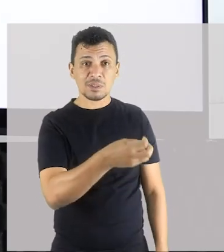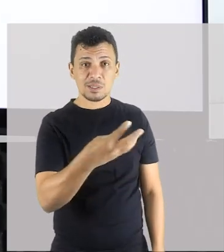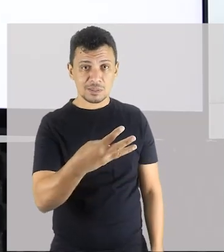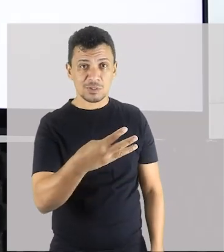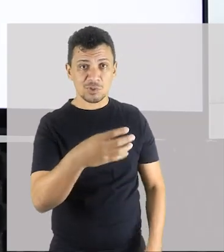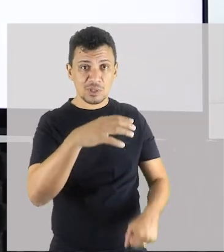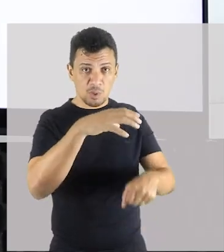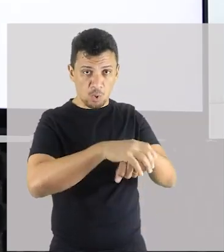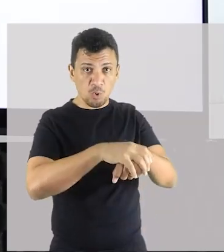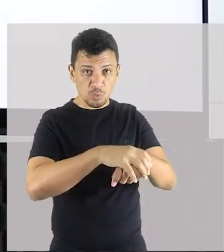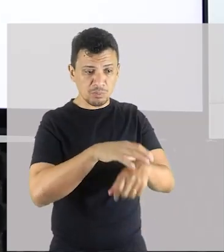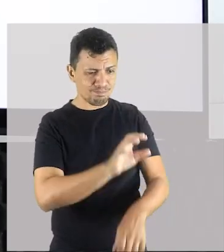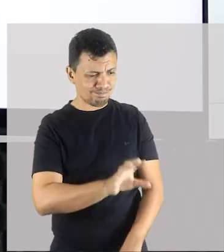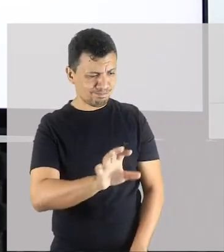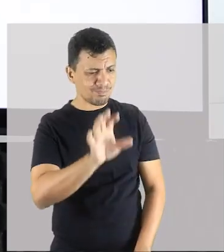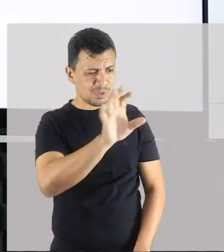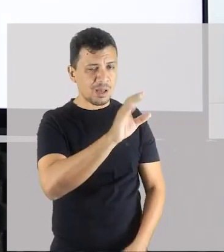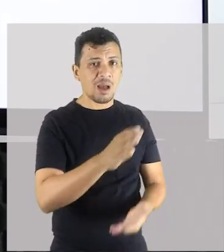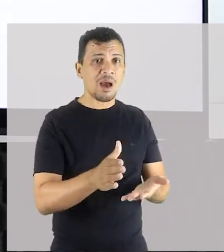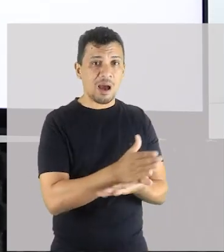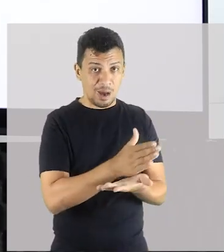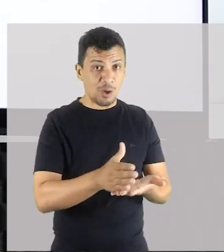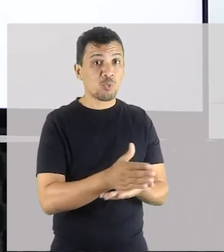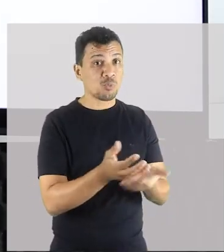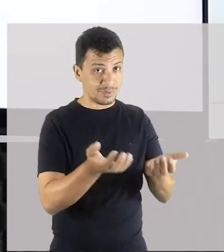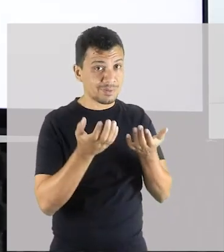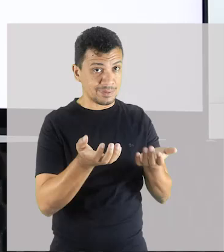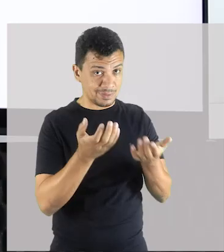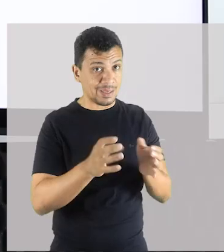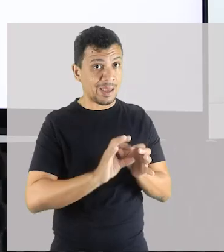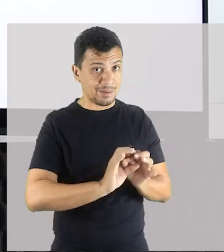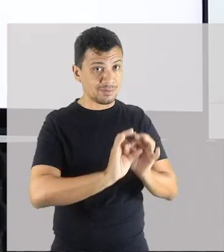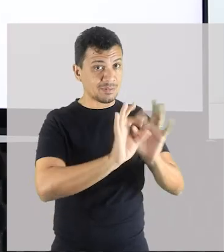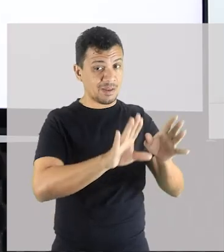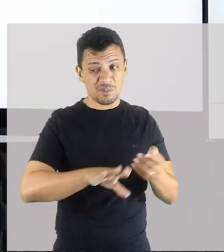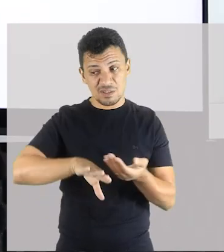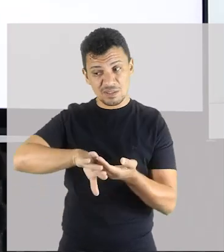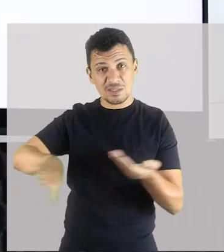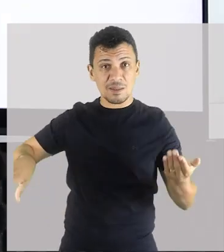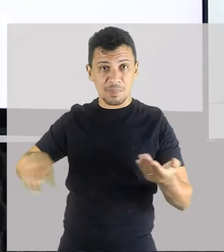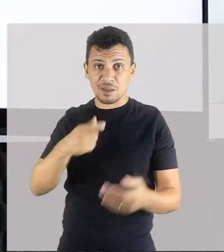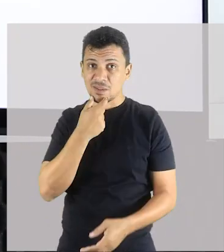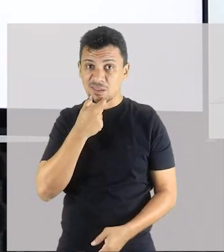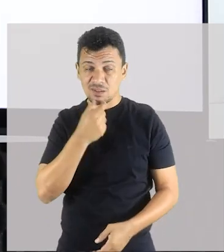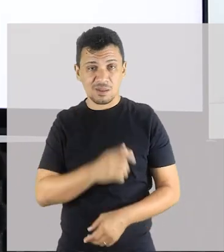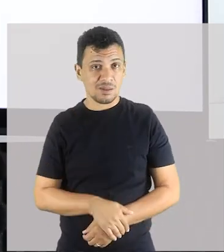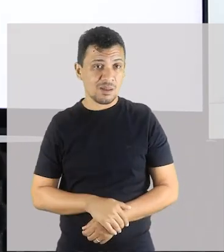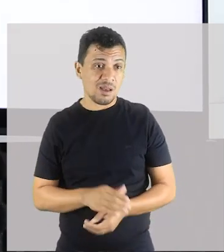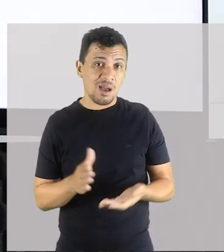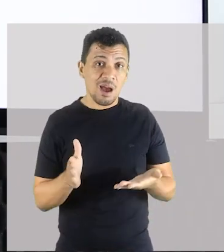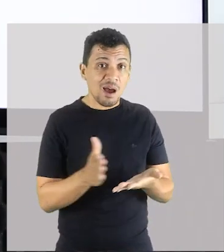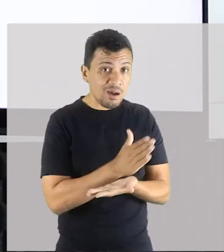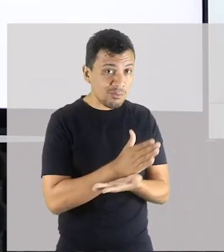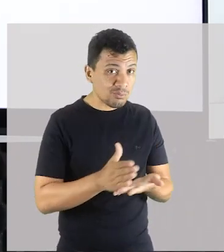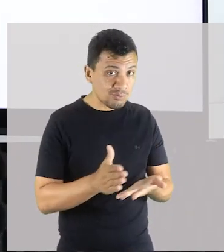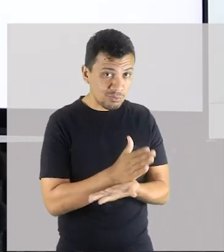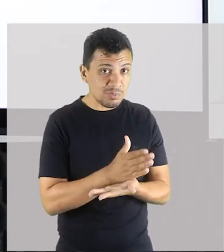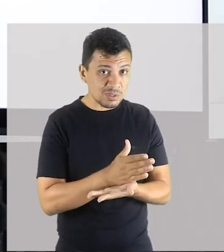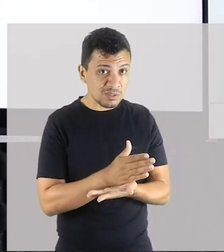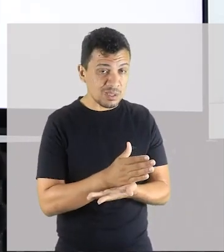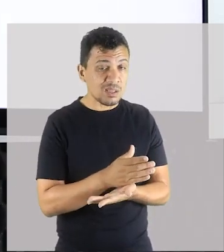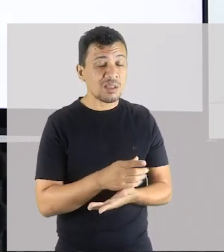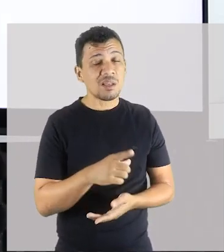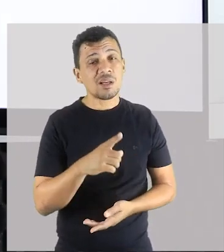colônias, algumas que queriam de fato a independência, cortar esses laços com a Inglaterra, mas tem uma outra parte dessas